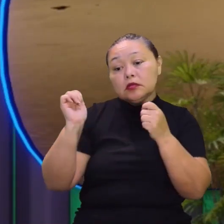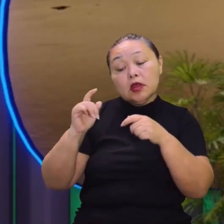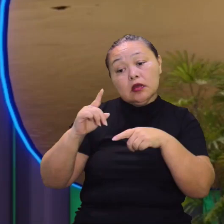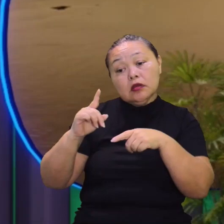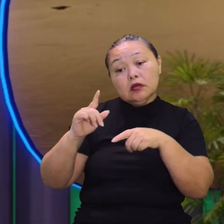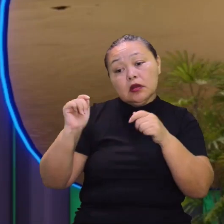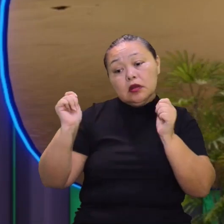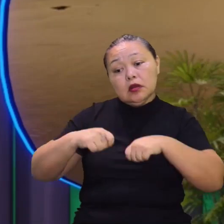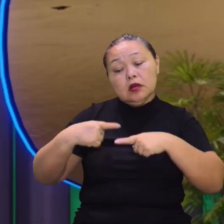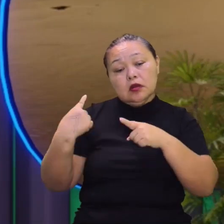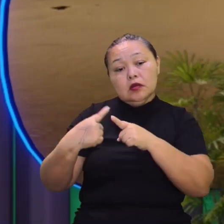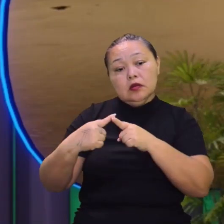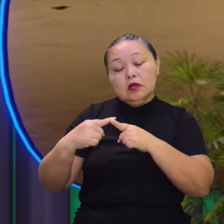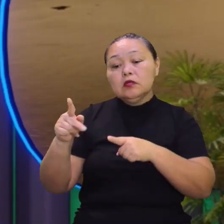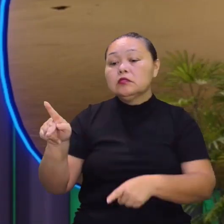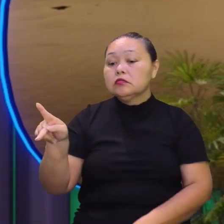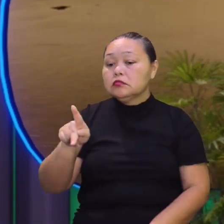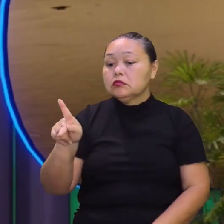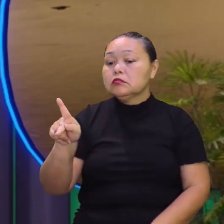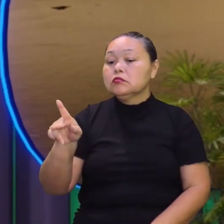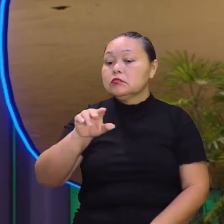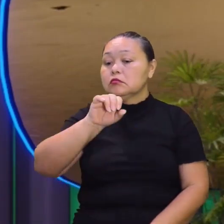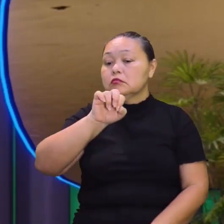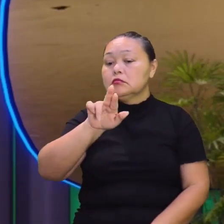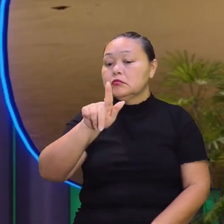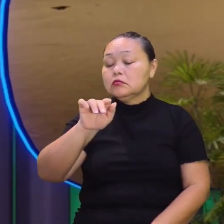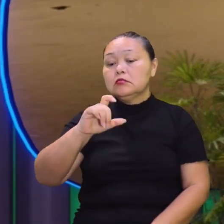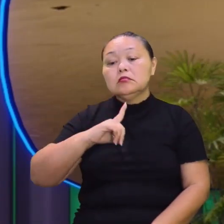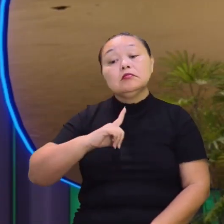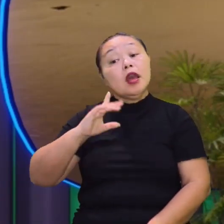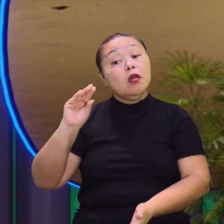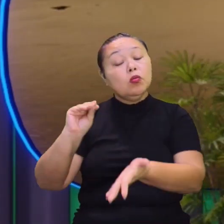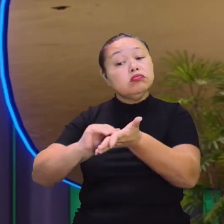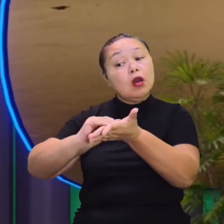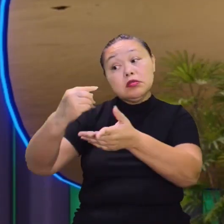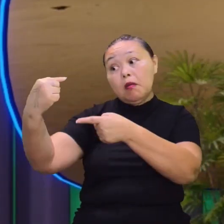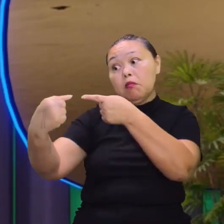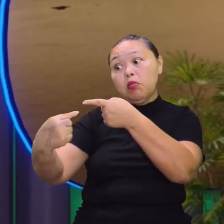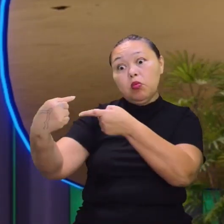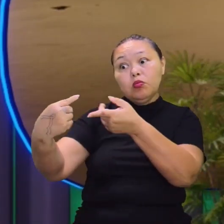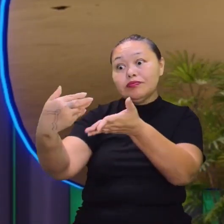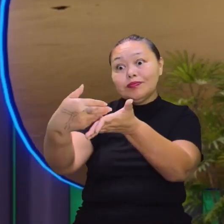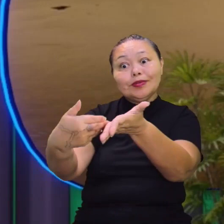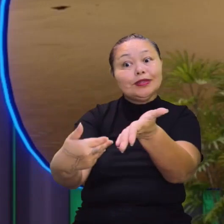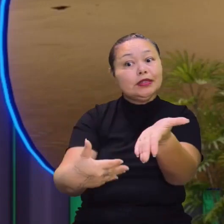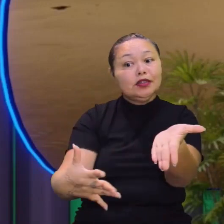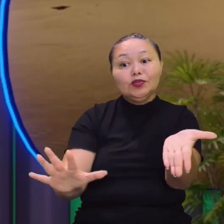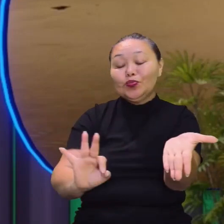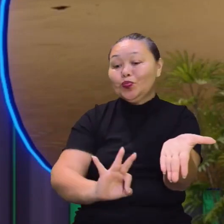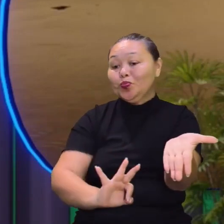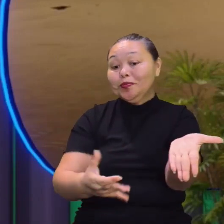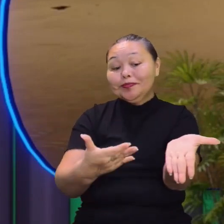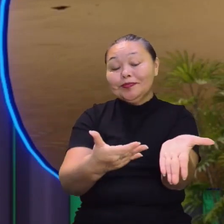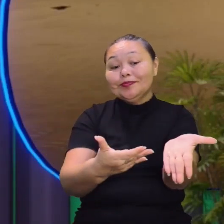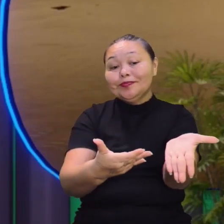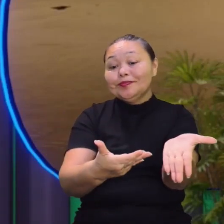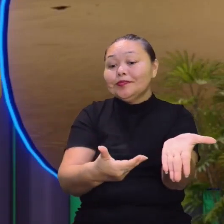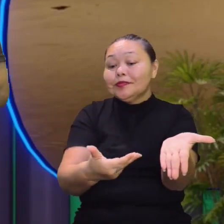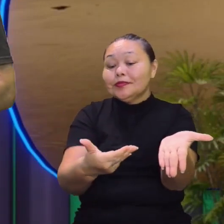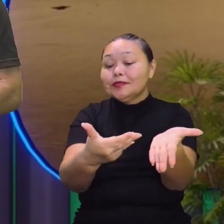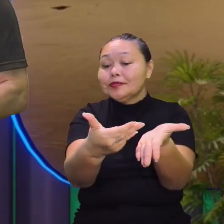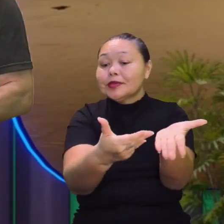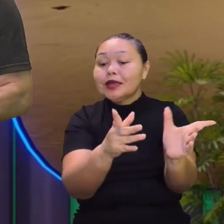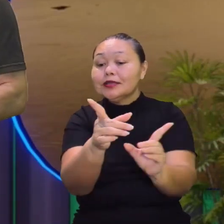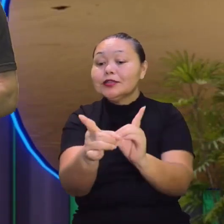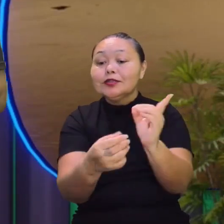possível, principalmente, como o professor Jorge falou, em relação a essas políticas que não são tão efetivas, porque nem sempre essa